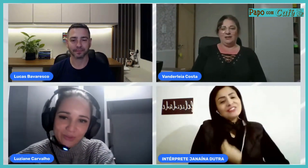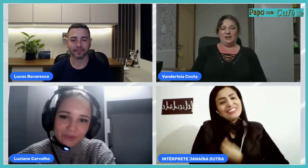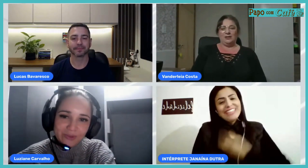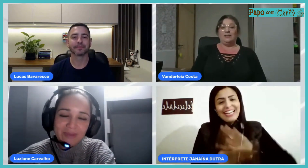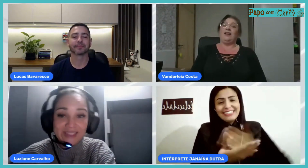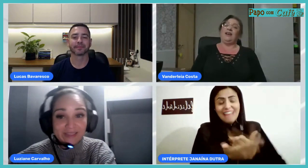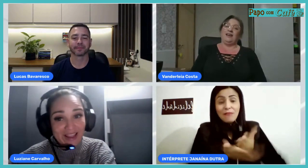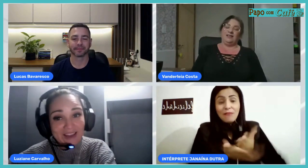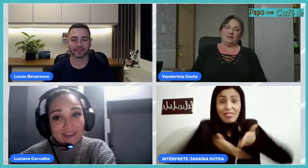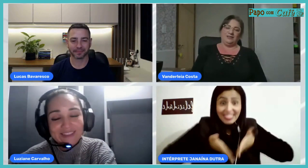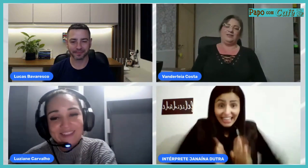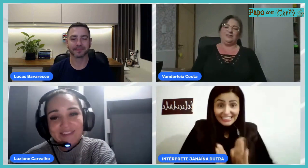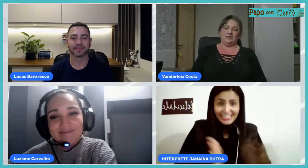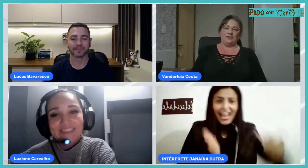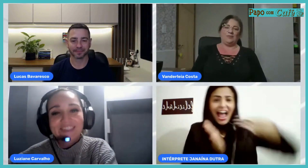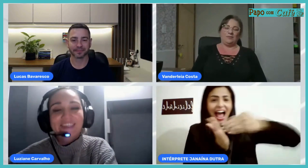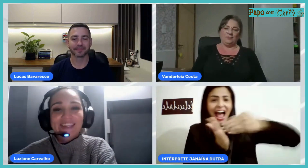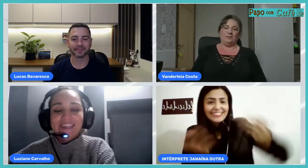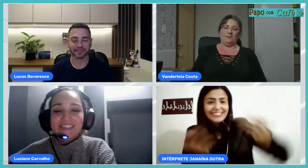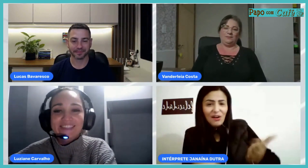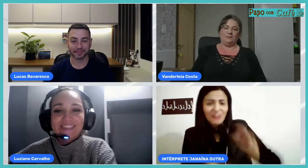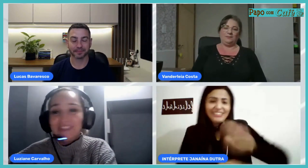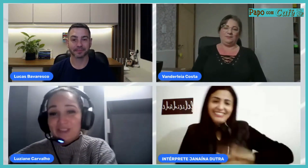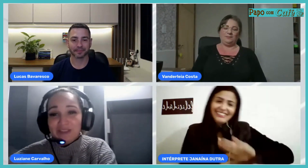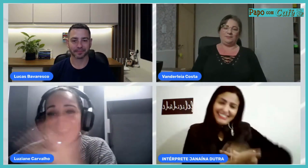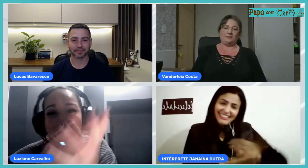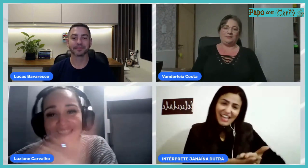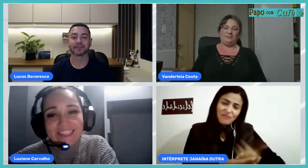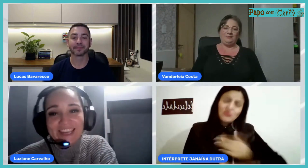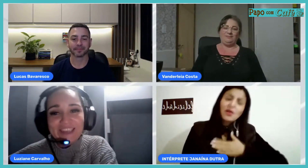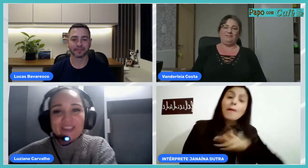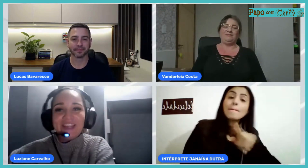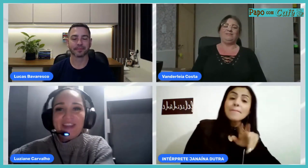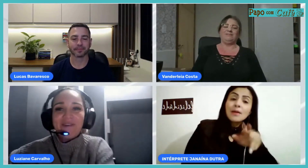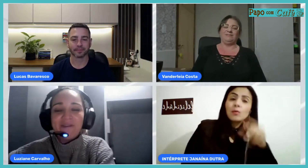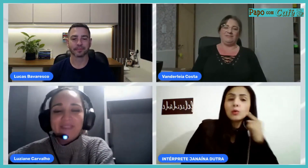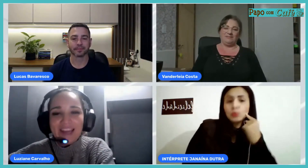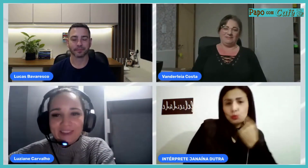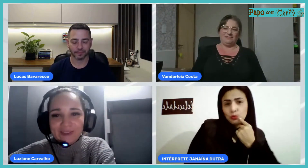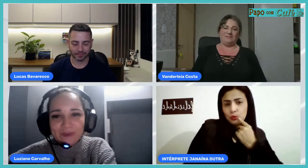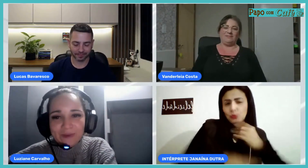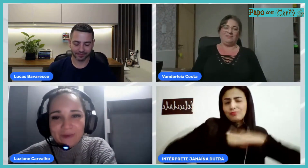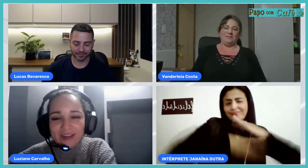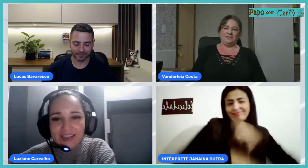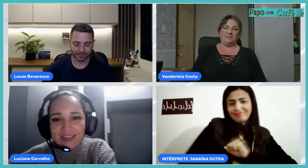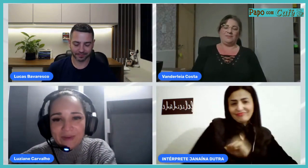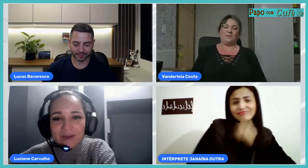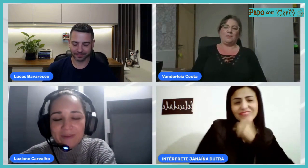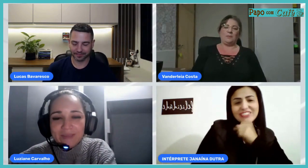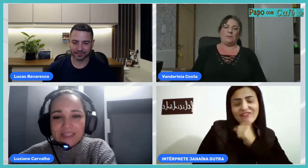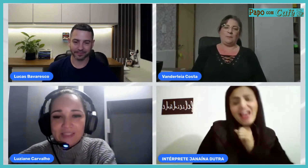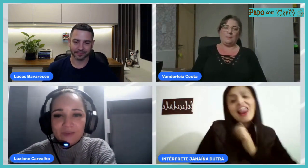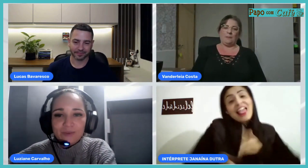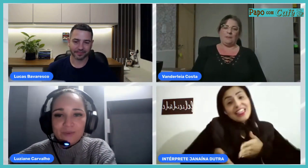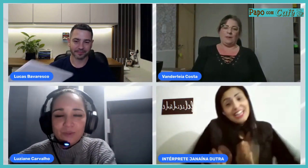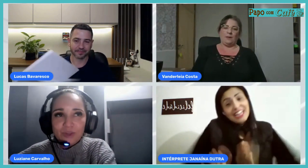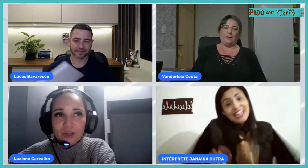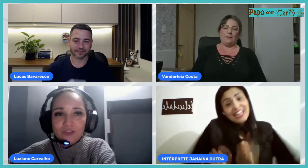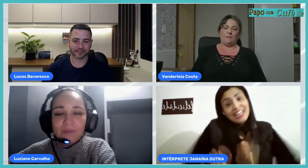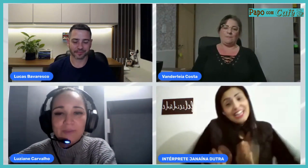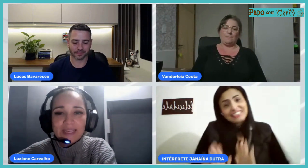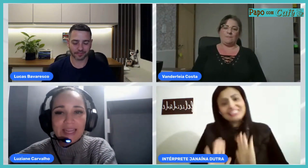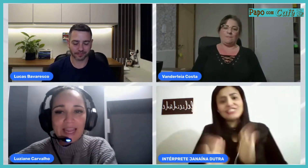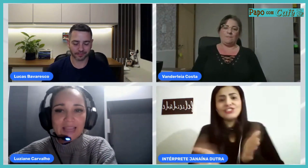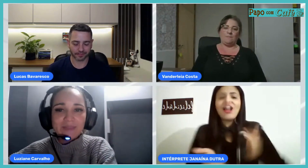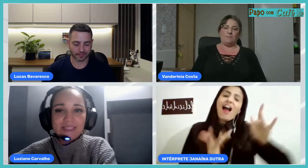é surdo, mais velho, então desde que eu nasci, né, eu já tenho contato com a língua, mas eu